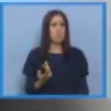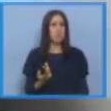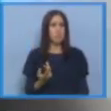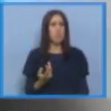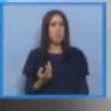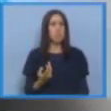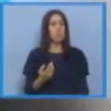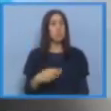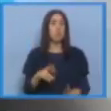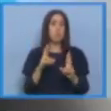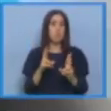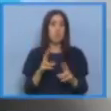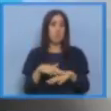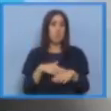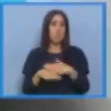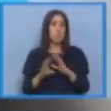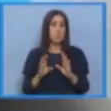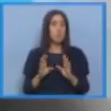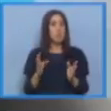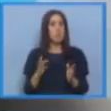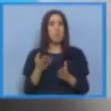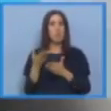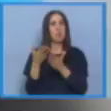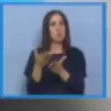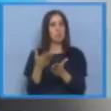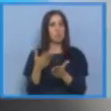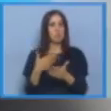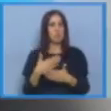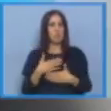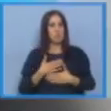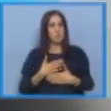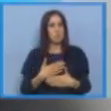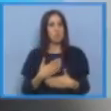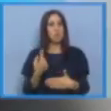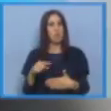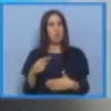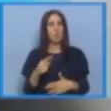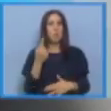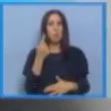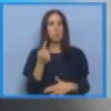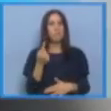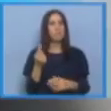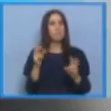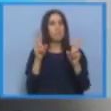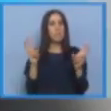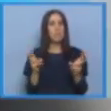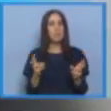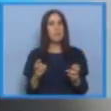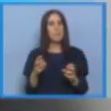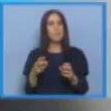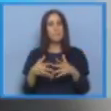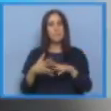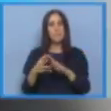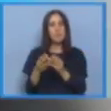se espera que faça, que é oferecer ajuda. E, portanto, existe uma coisa que se chama Mecanismo Europeu de Proteção